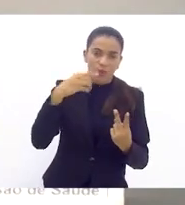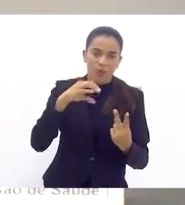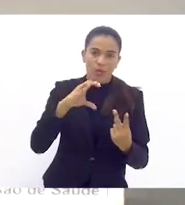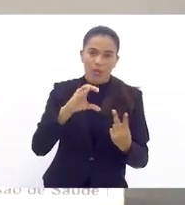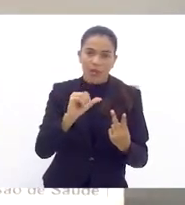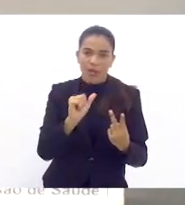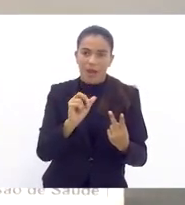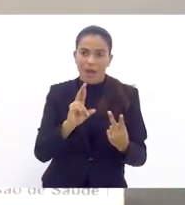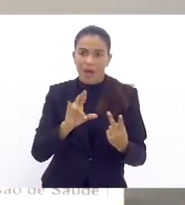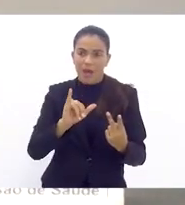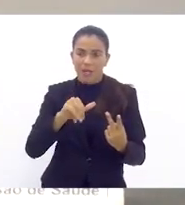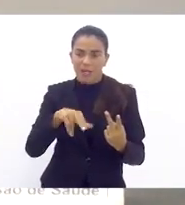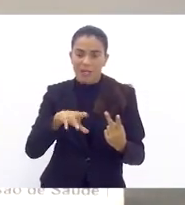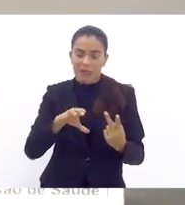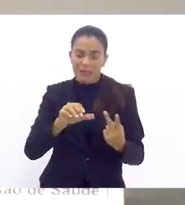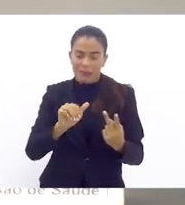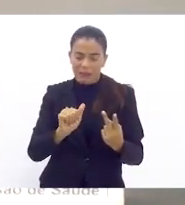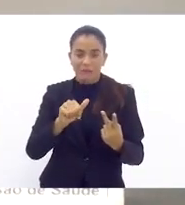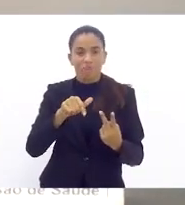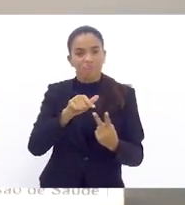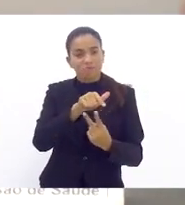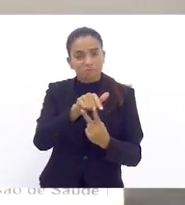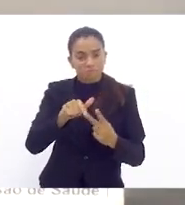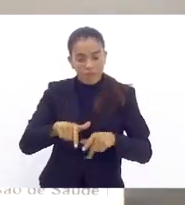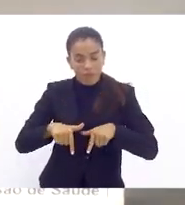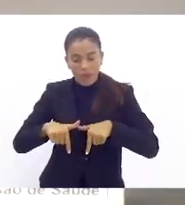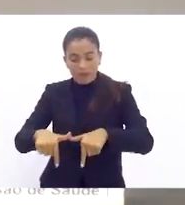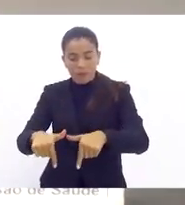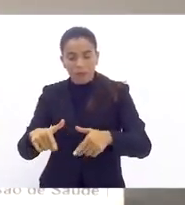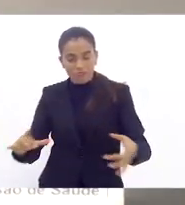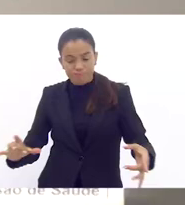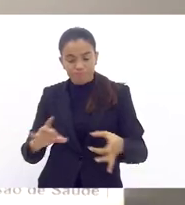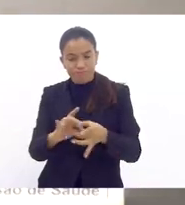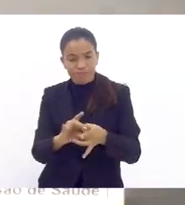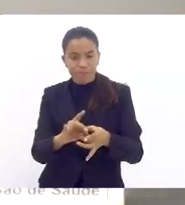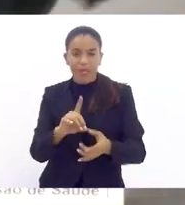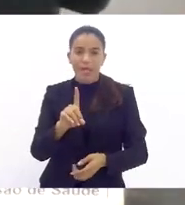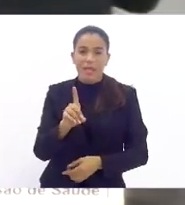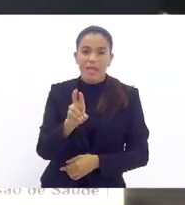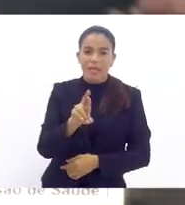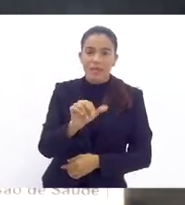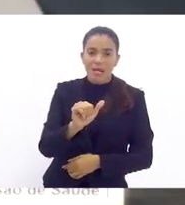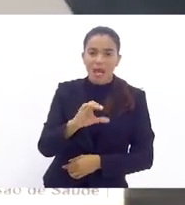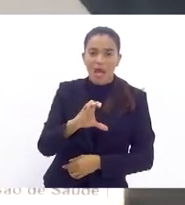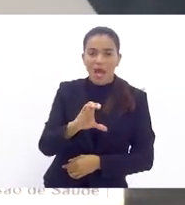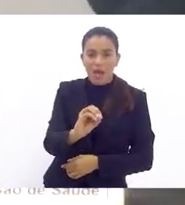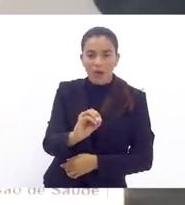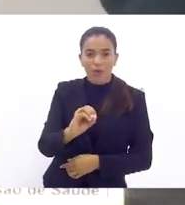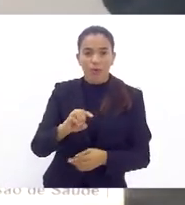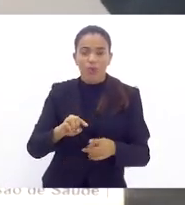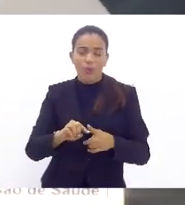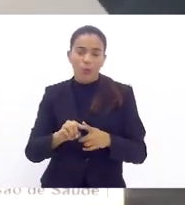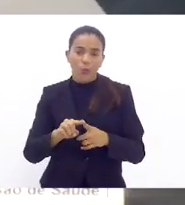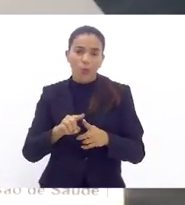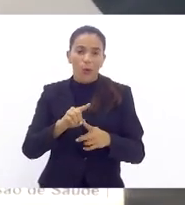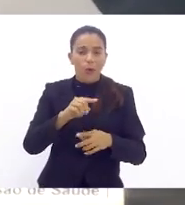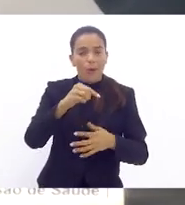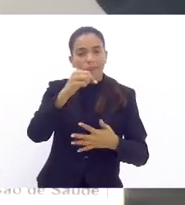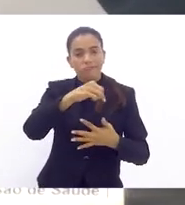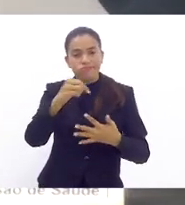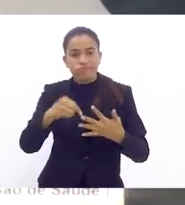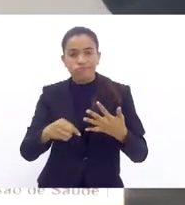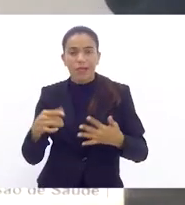suas atuações, devem fazer também ações conjuntas com a DRACO, com os organismos da Prefeitura, da